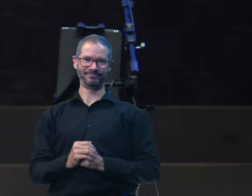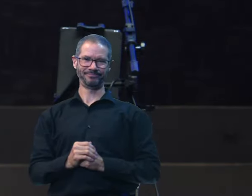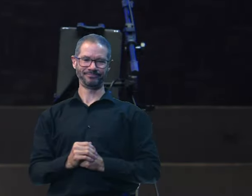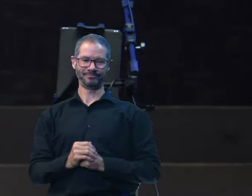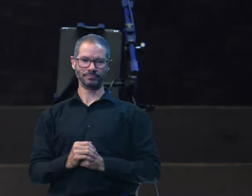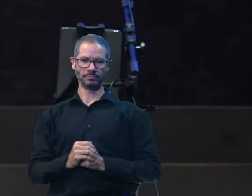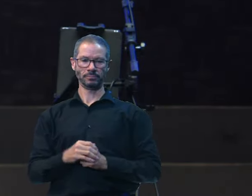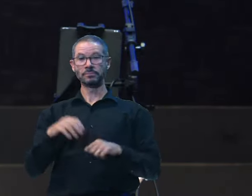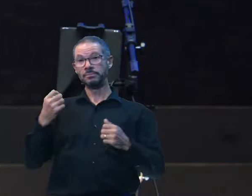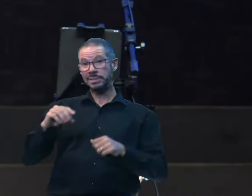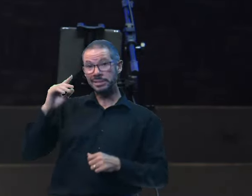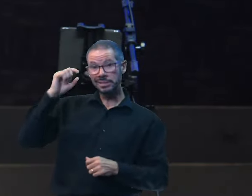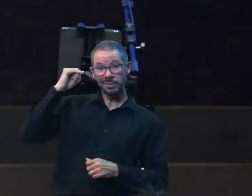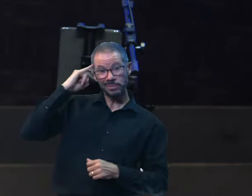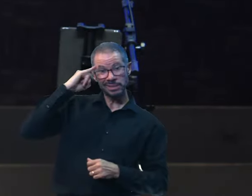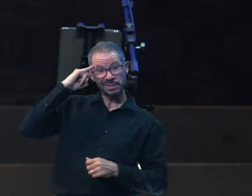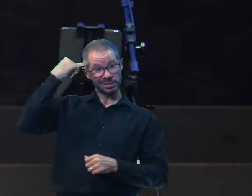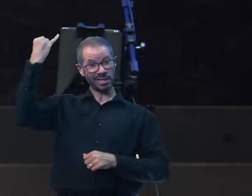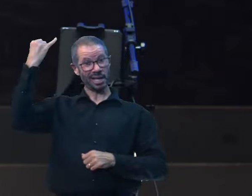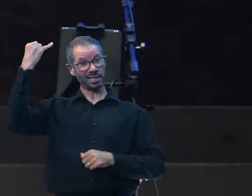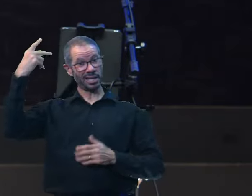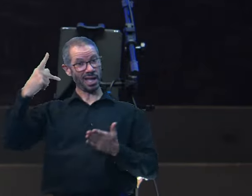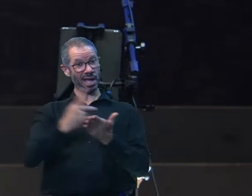A gente precisa ter noção do pecado e do erro.